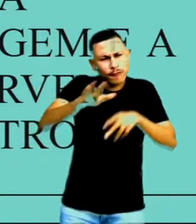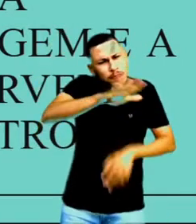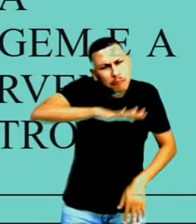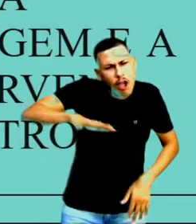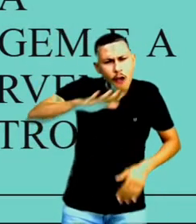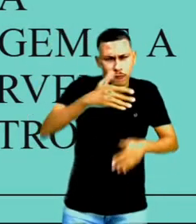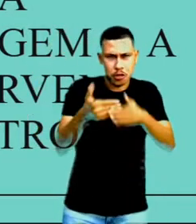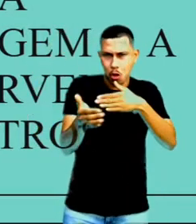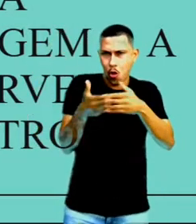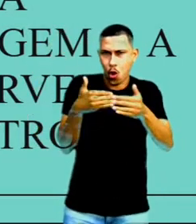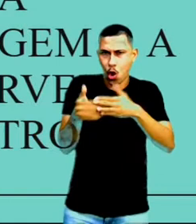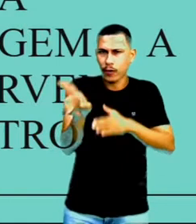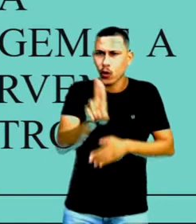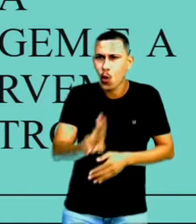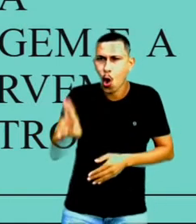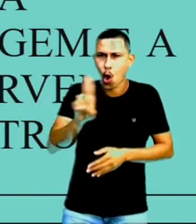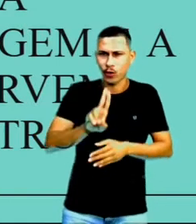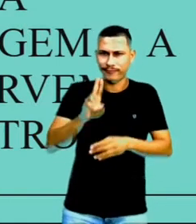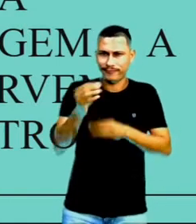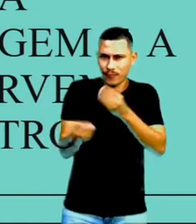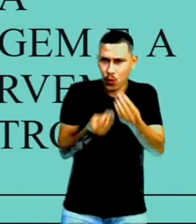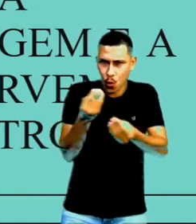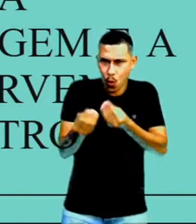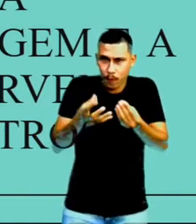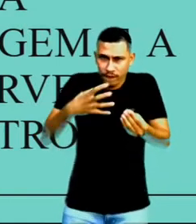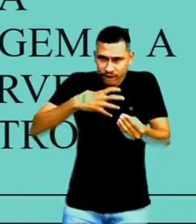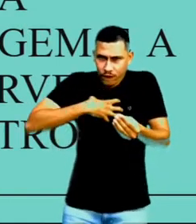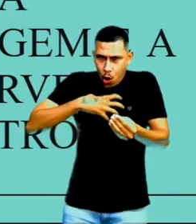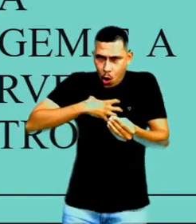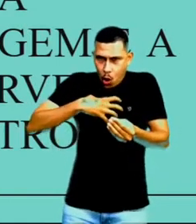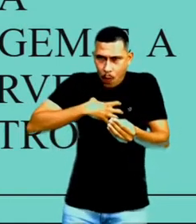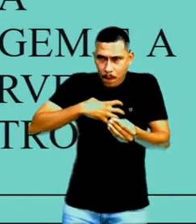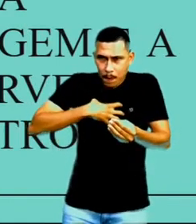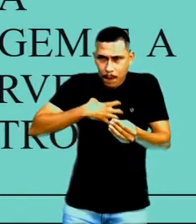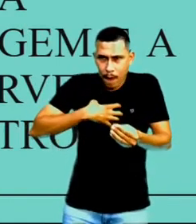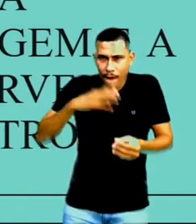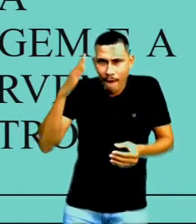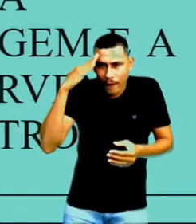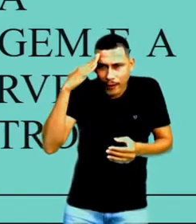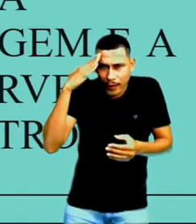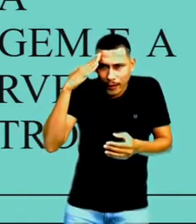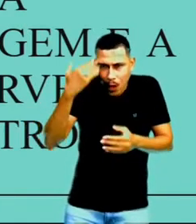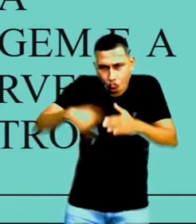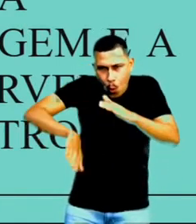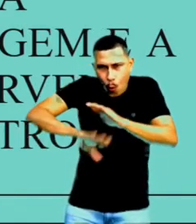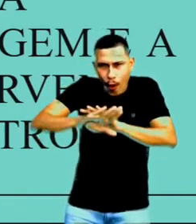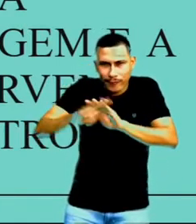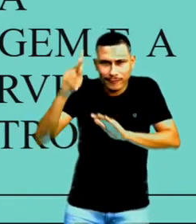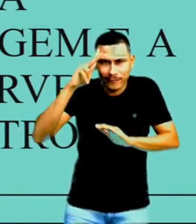que servem como instrumentos de registros.